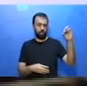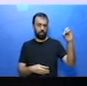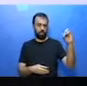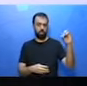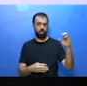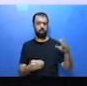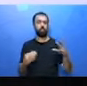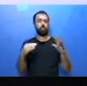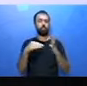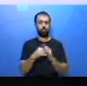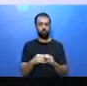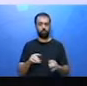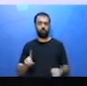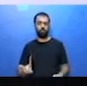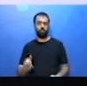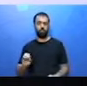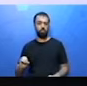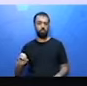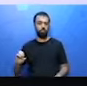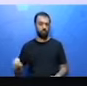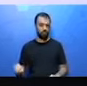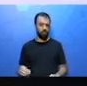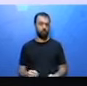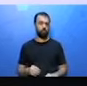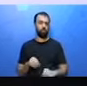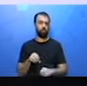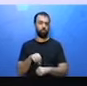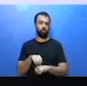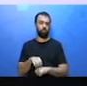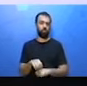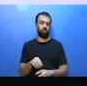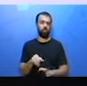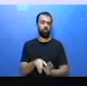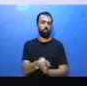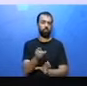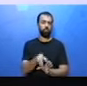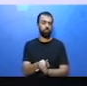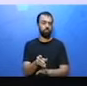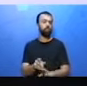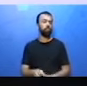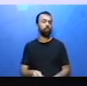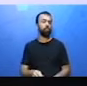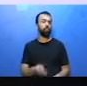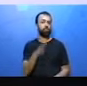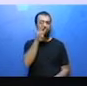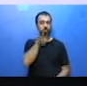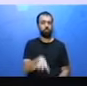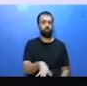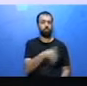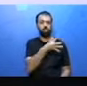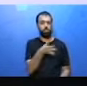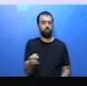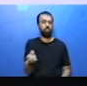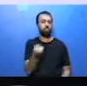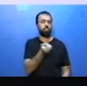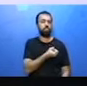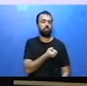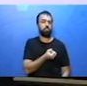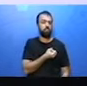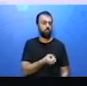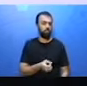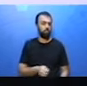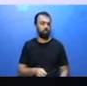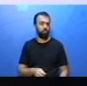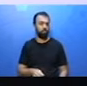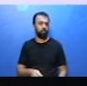100 tá sugestão vamos usar o quadro numérico tá então a primeira operação